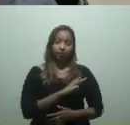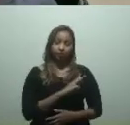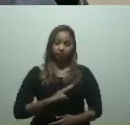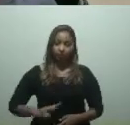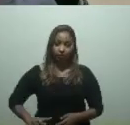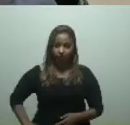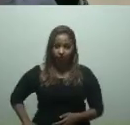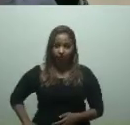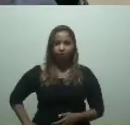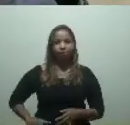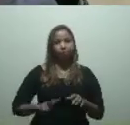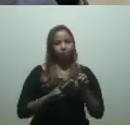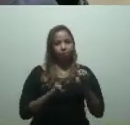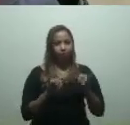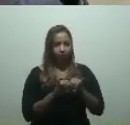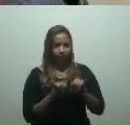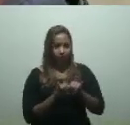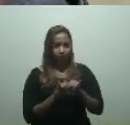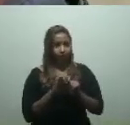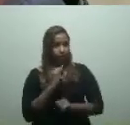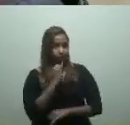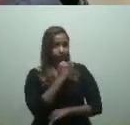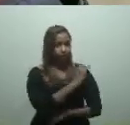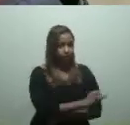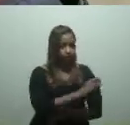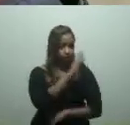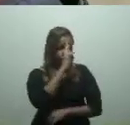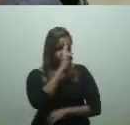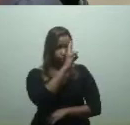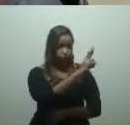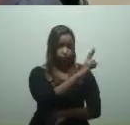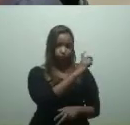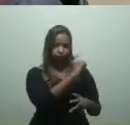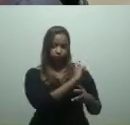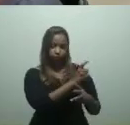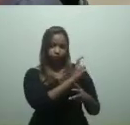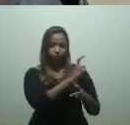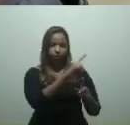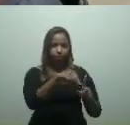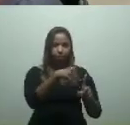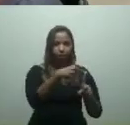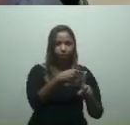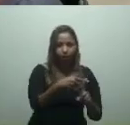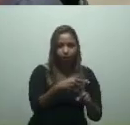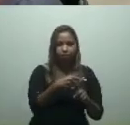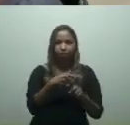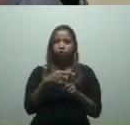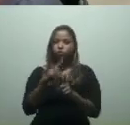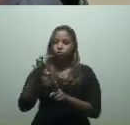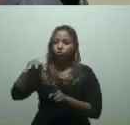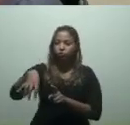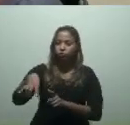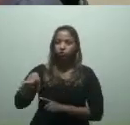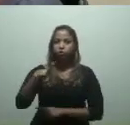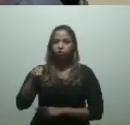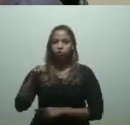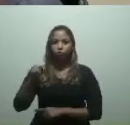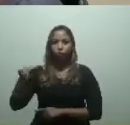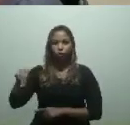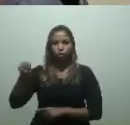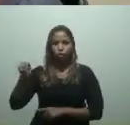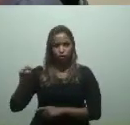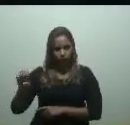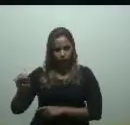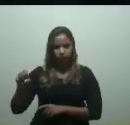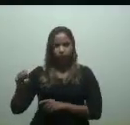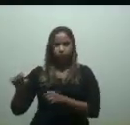Casa Legislativa, vem indicar ao chefe do Executivo Municipal extensivo ao Centro de Zoonoses de Parnamirim